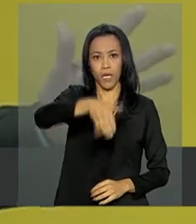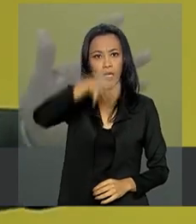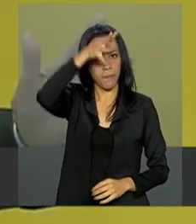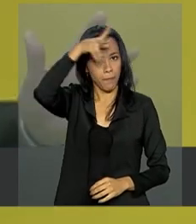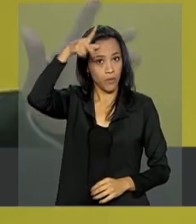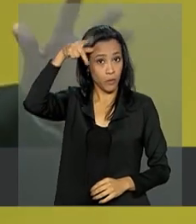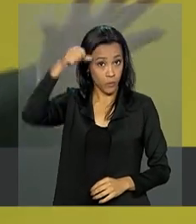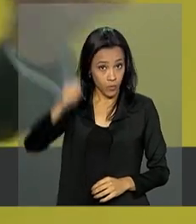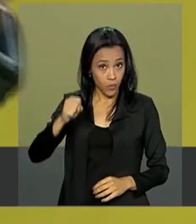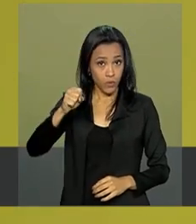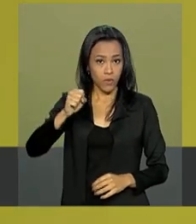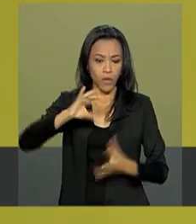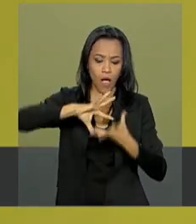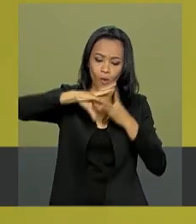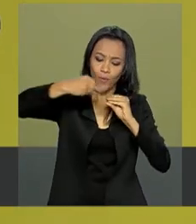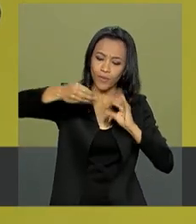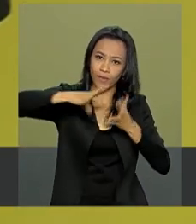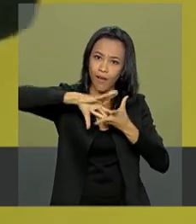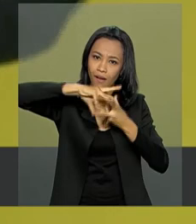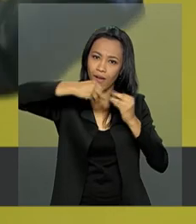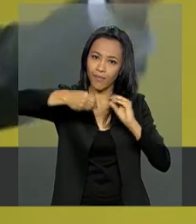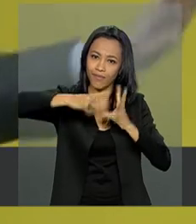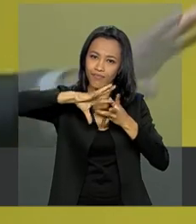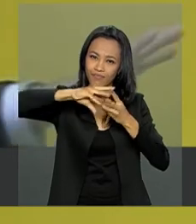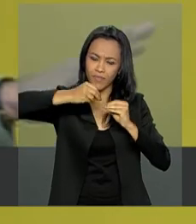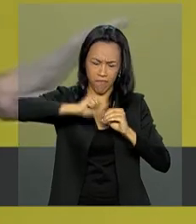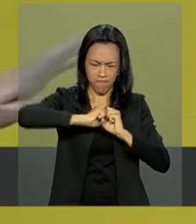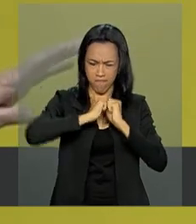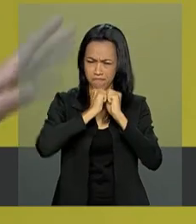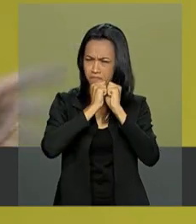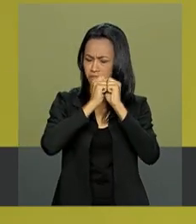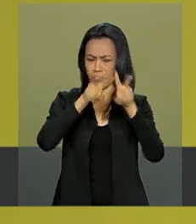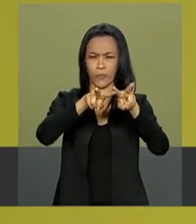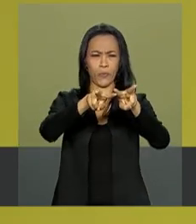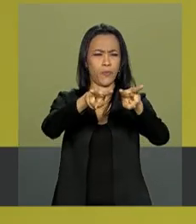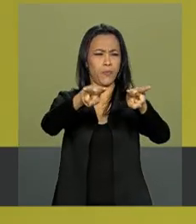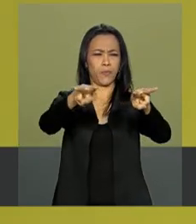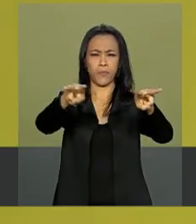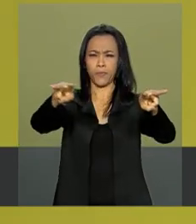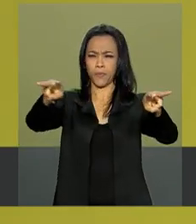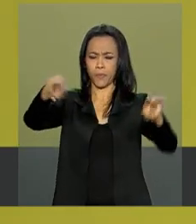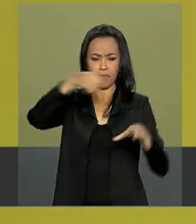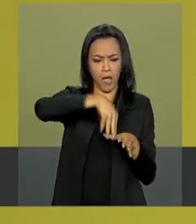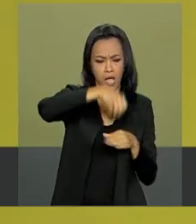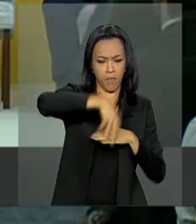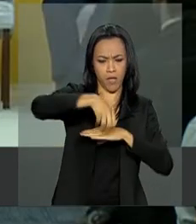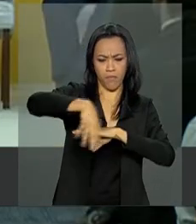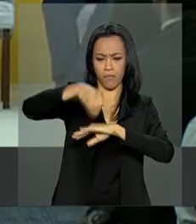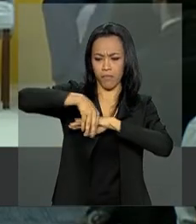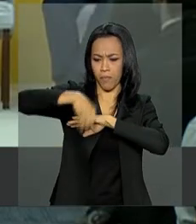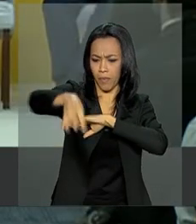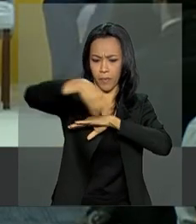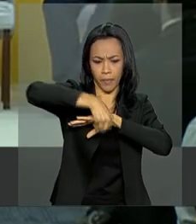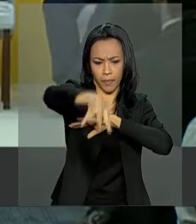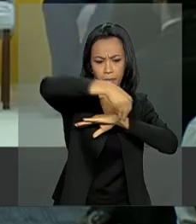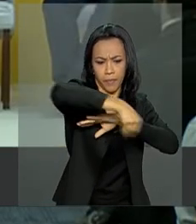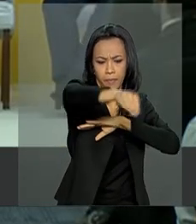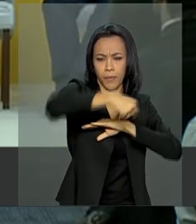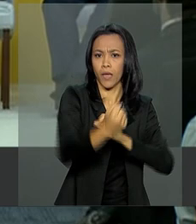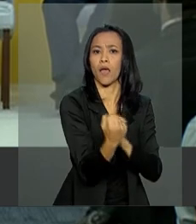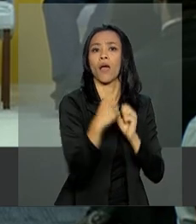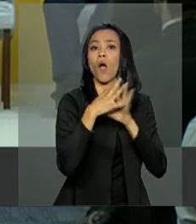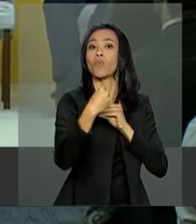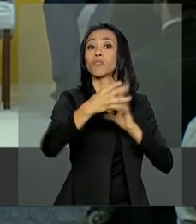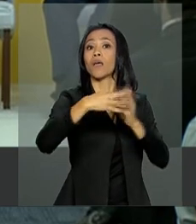colheita de algodão, aquela coisa maravilhosa, milhares de hectares, né, aquela coisa maravilhosa do algodão, e lá